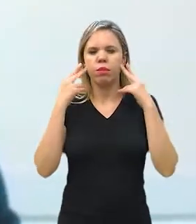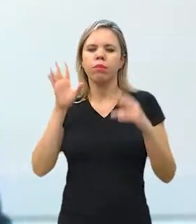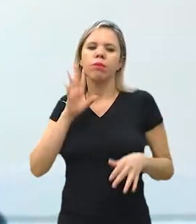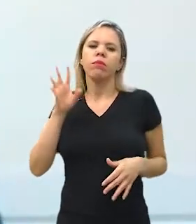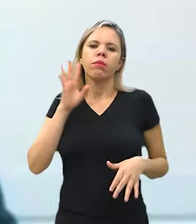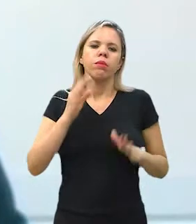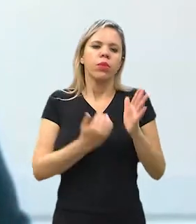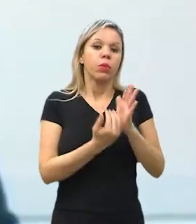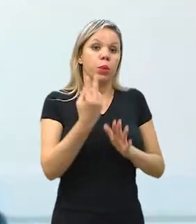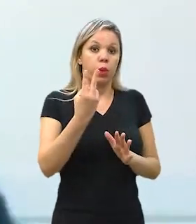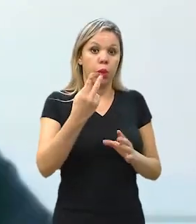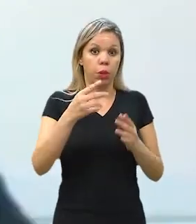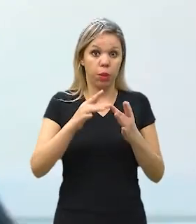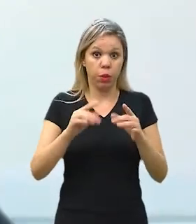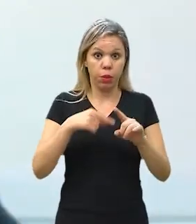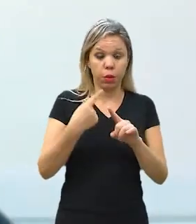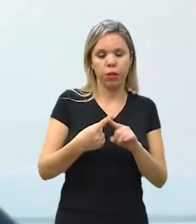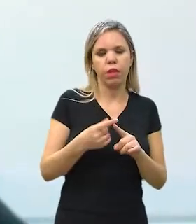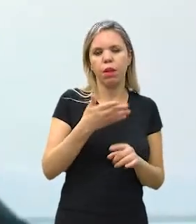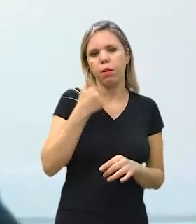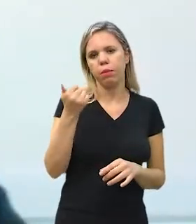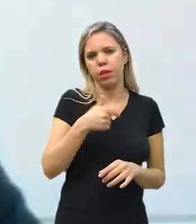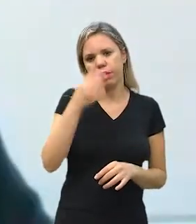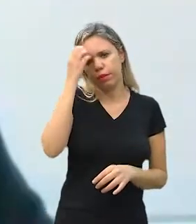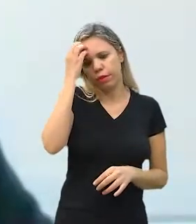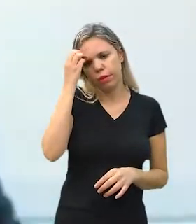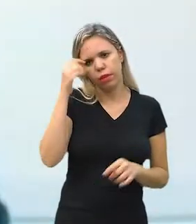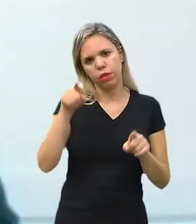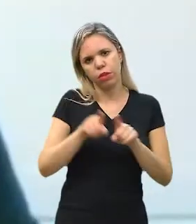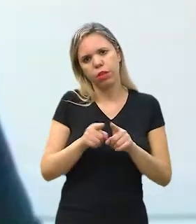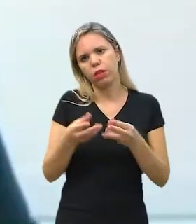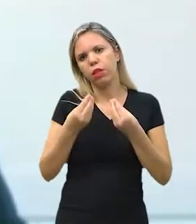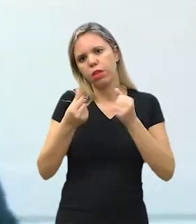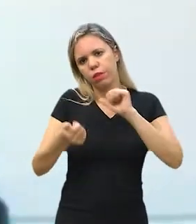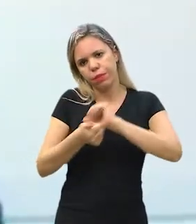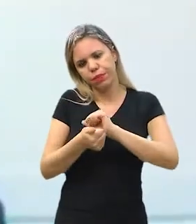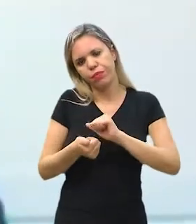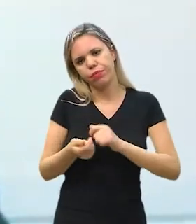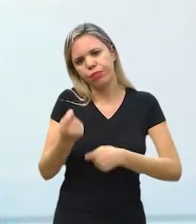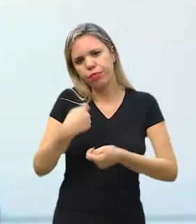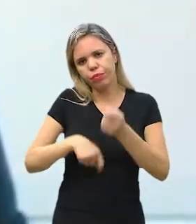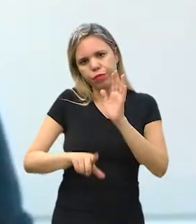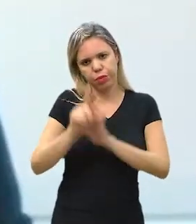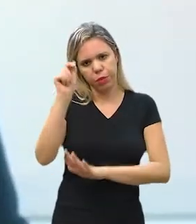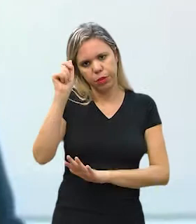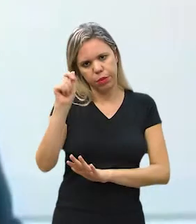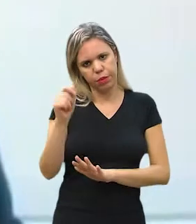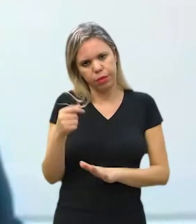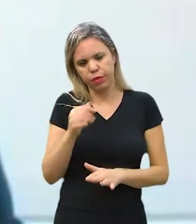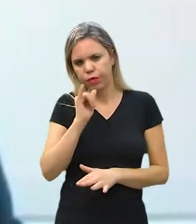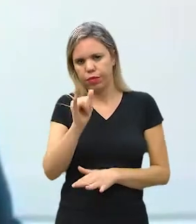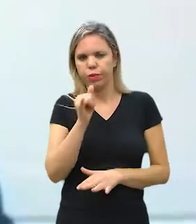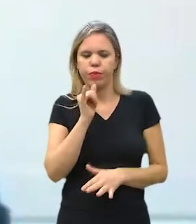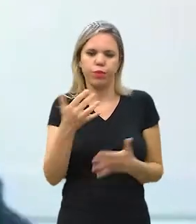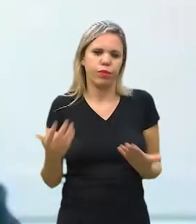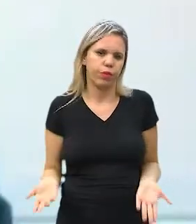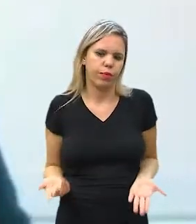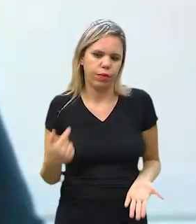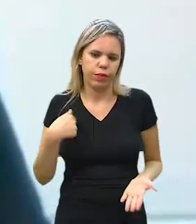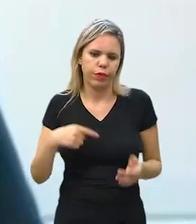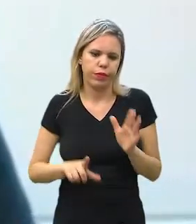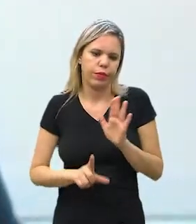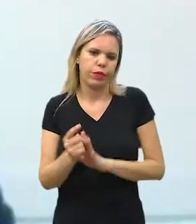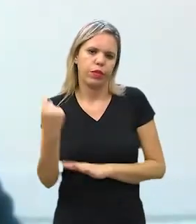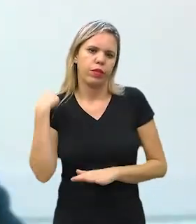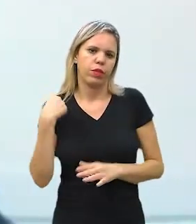do aumento, você vai falar assim, pô, é legal aumentar 2,5 vezes, mas o melhor não está aí, o melhor está na qualidade desse faturamento. Porque eu vou te dar